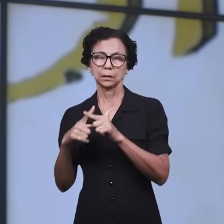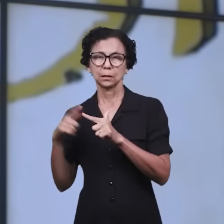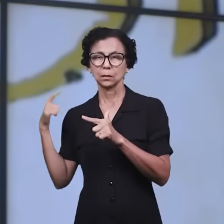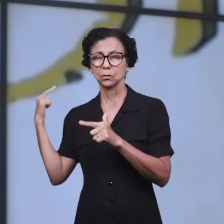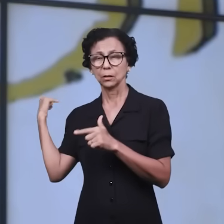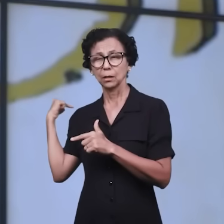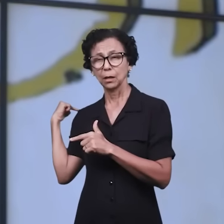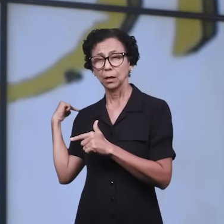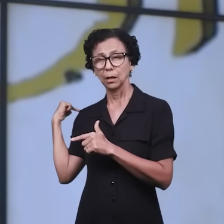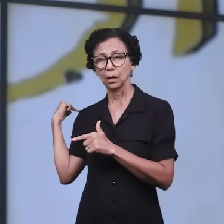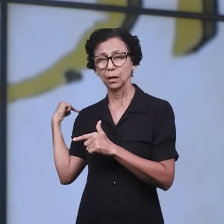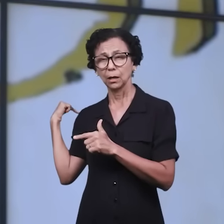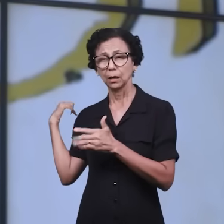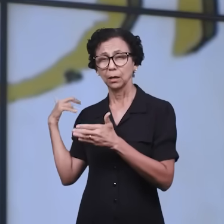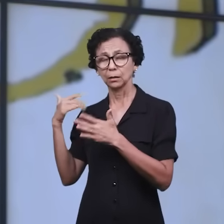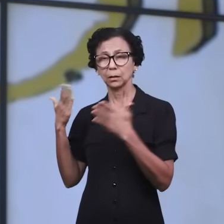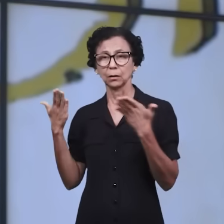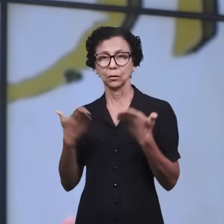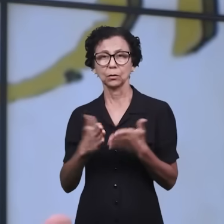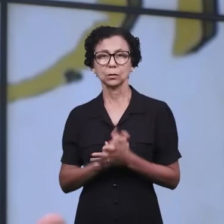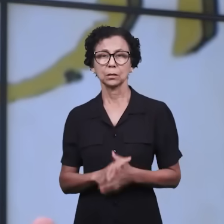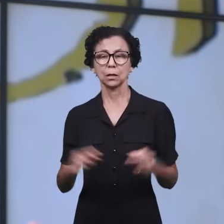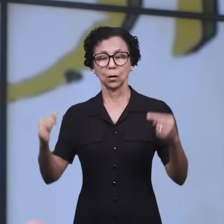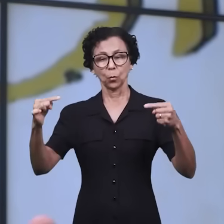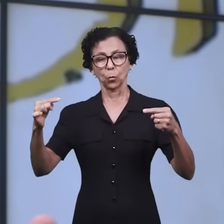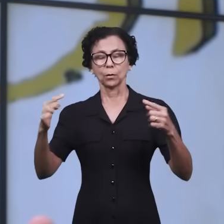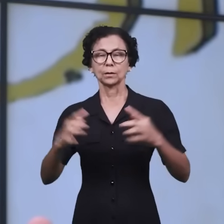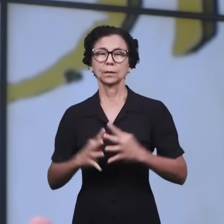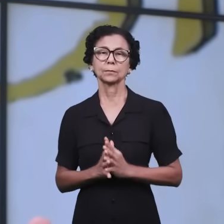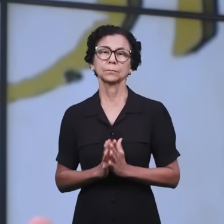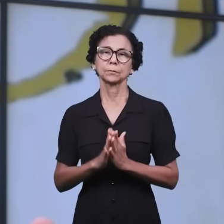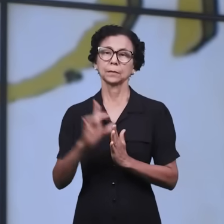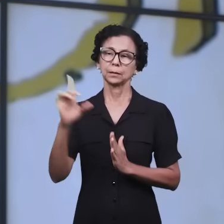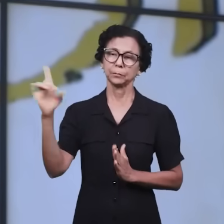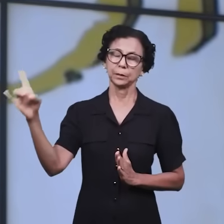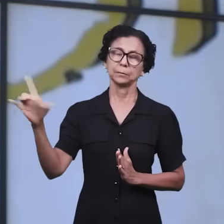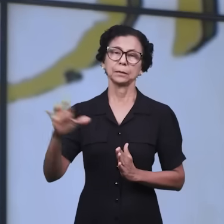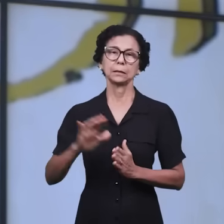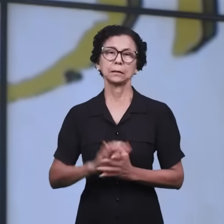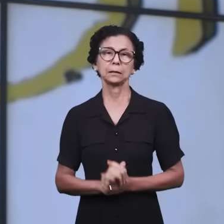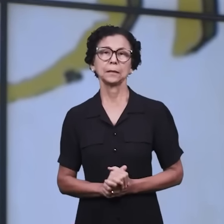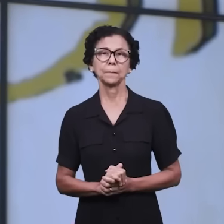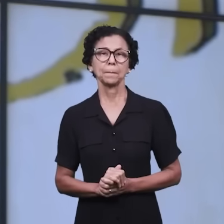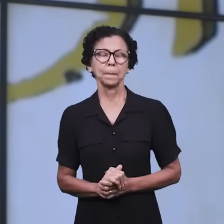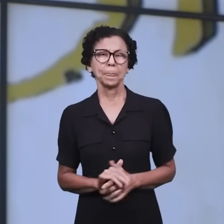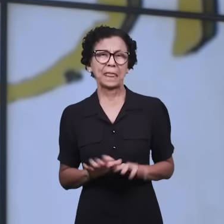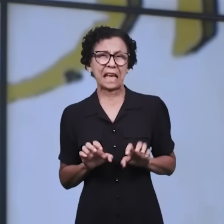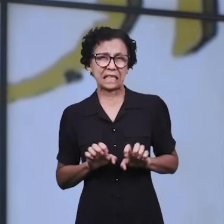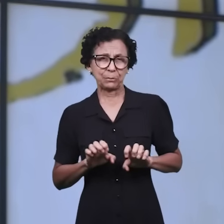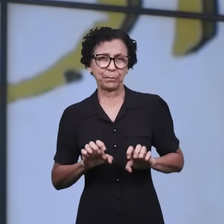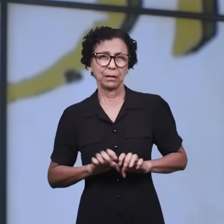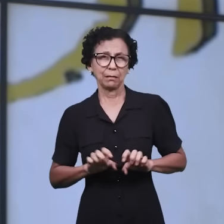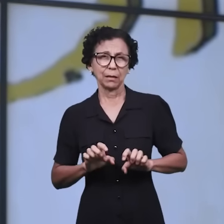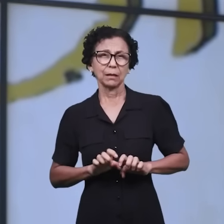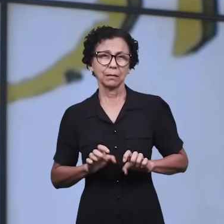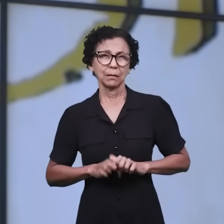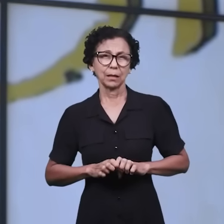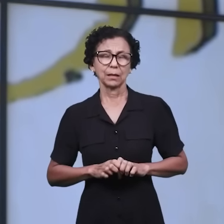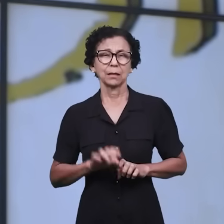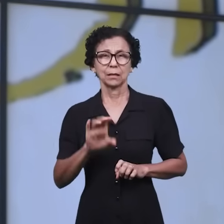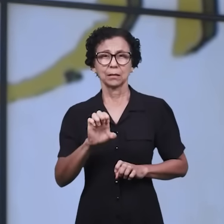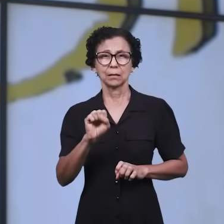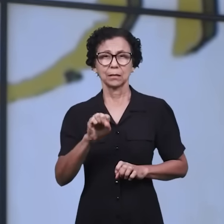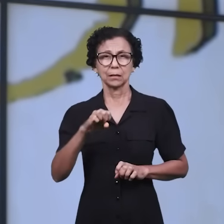palavra. Porque, primeiro, eles quiseram matar, né? A igreja, o tempo de Esmirna ali era matar porque era